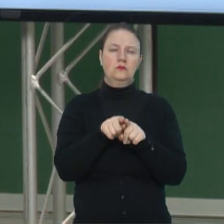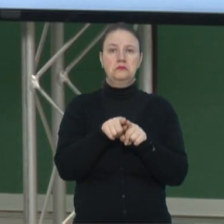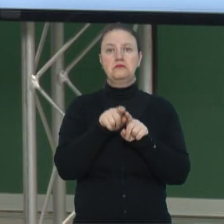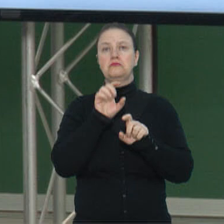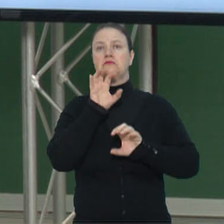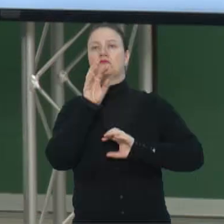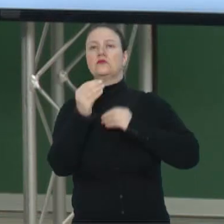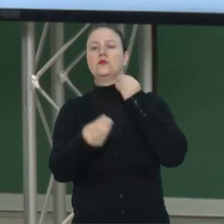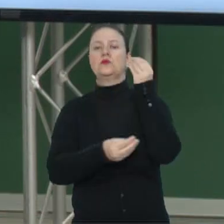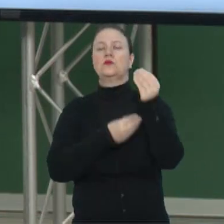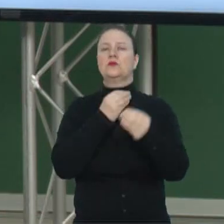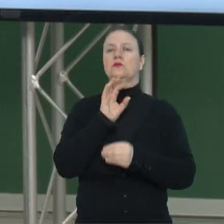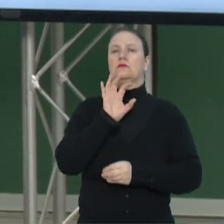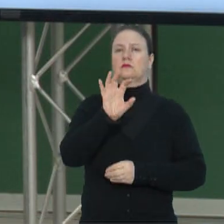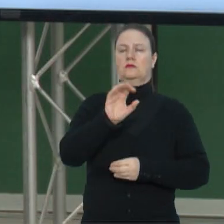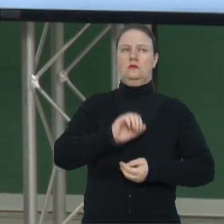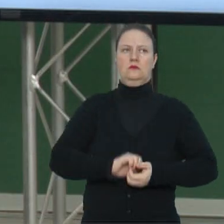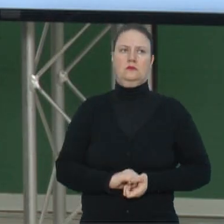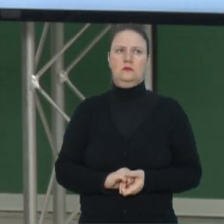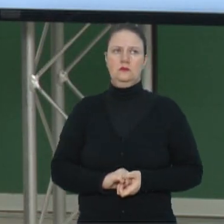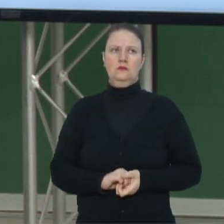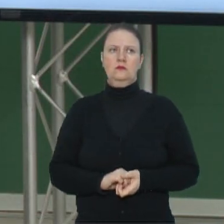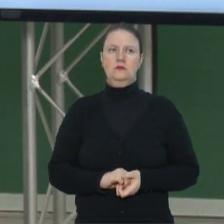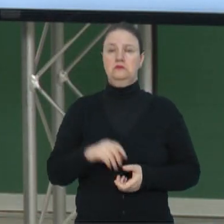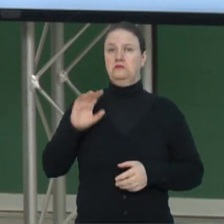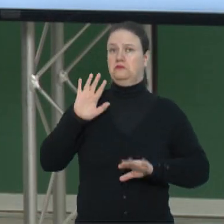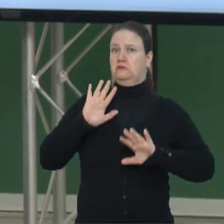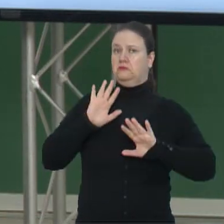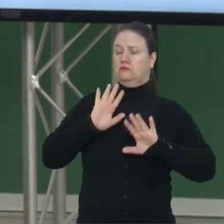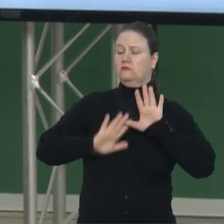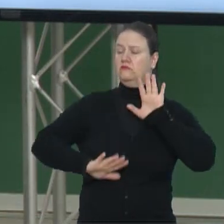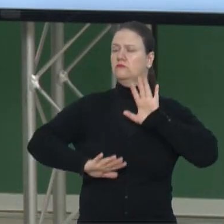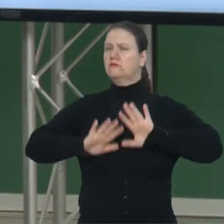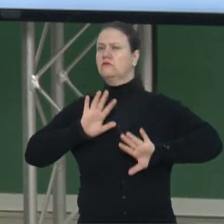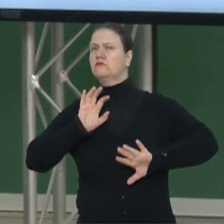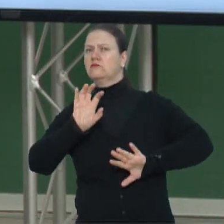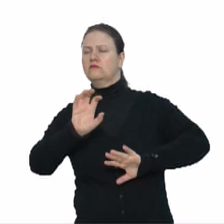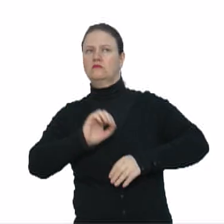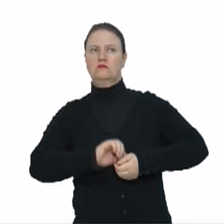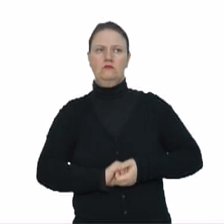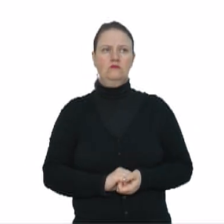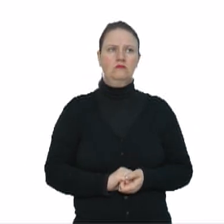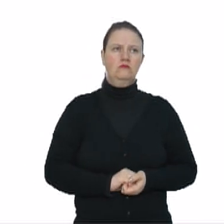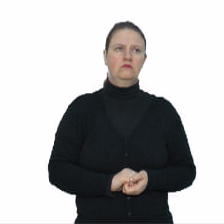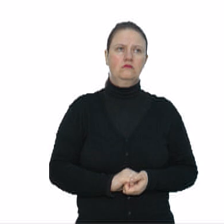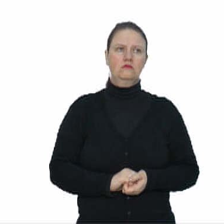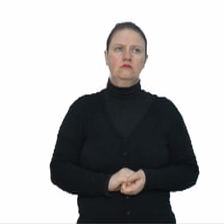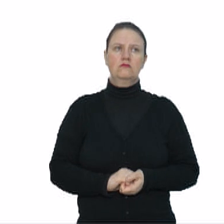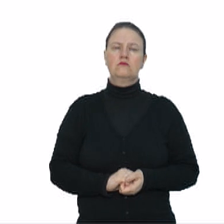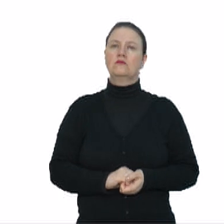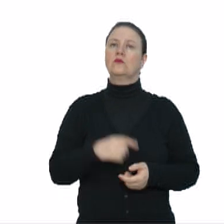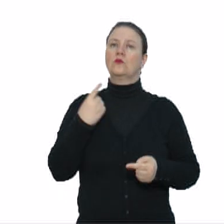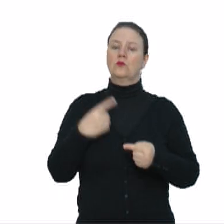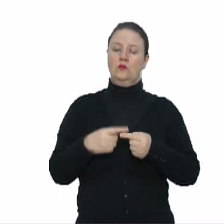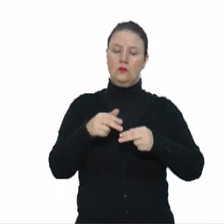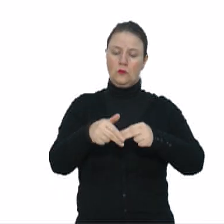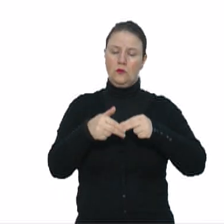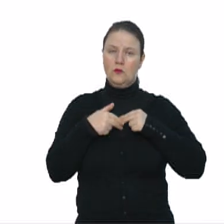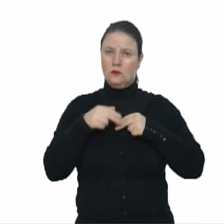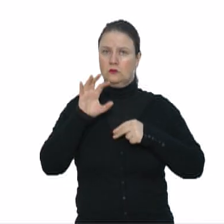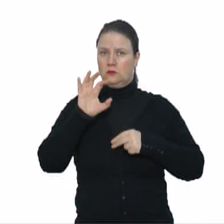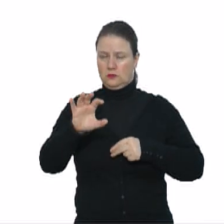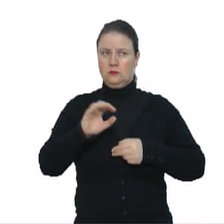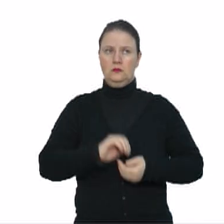assim como, therefore, portanto, por isso, as a result, que é por causa disso, e